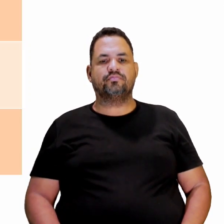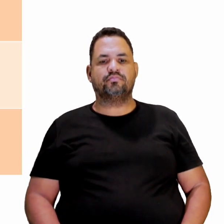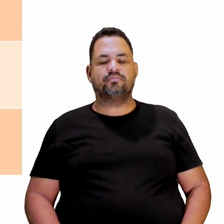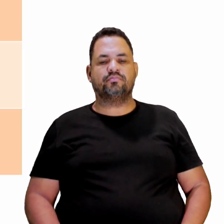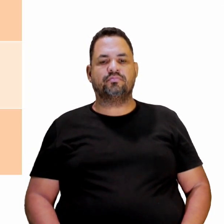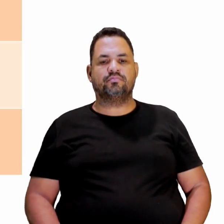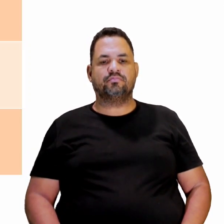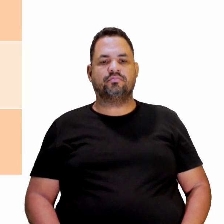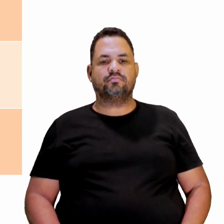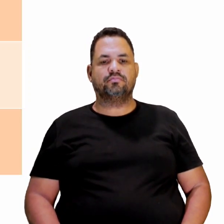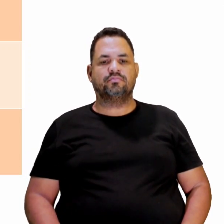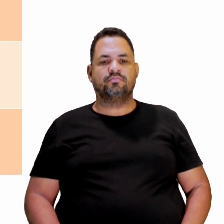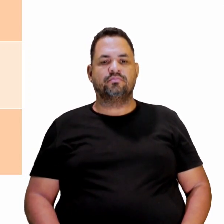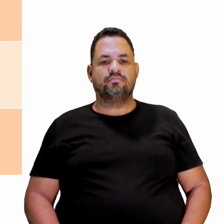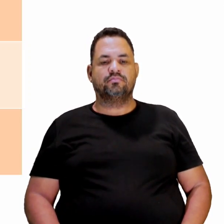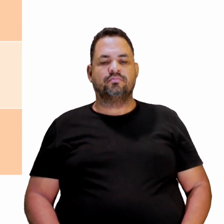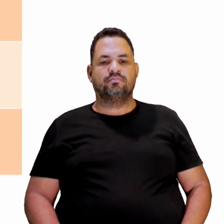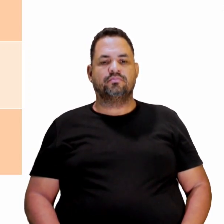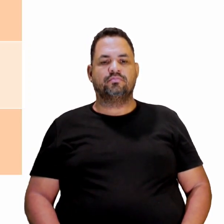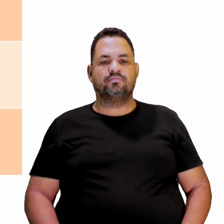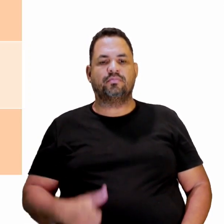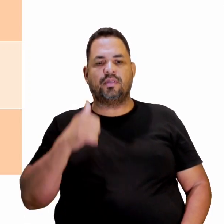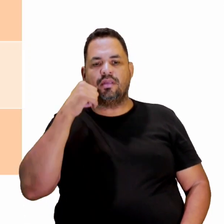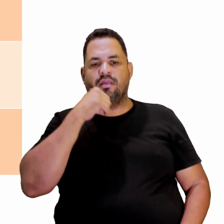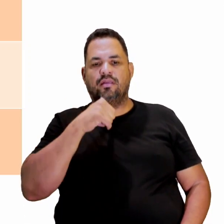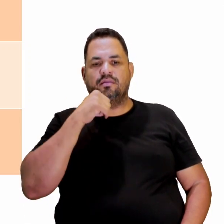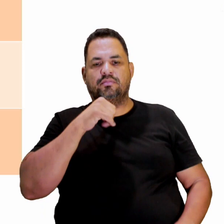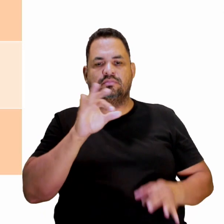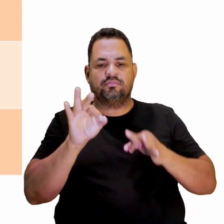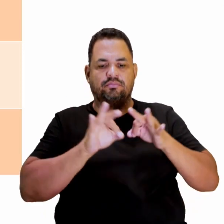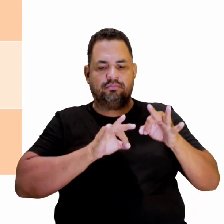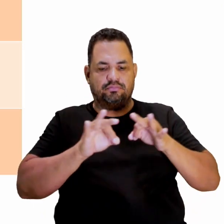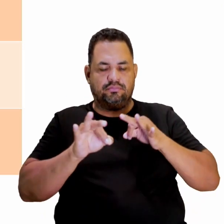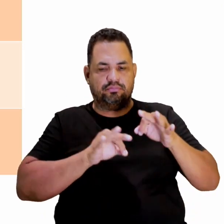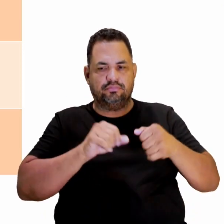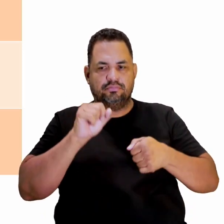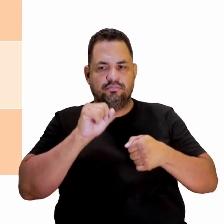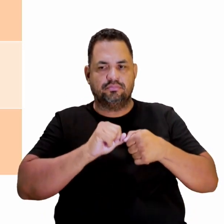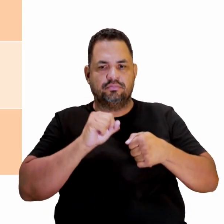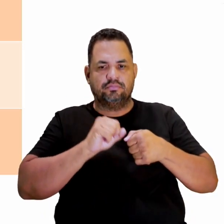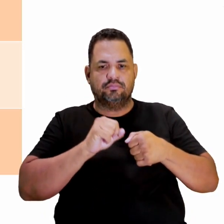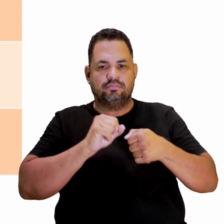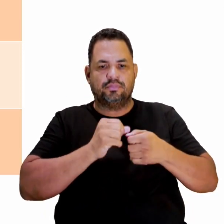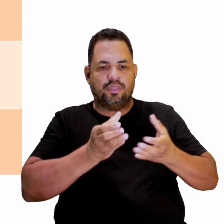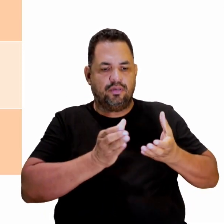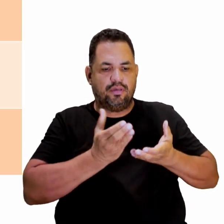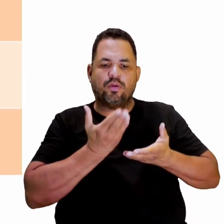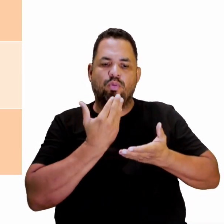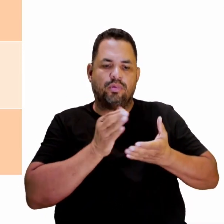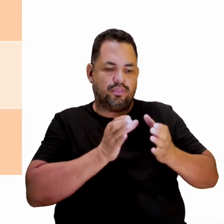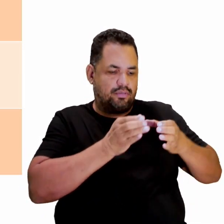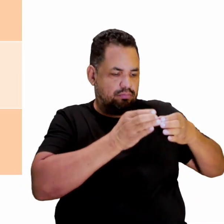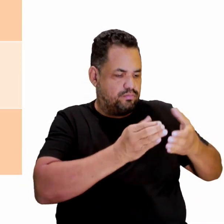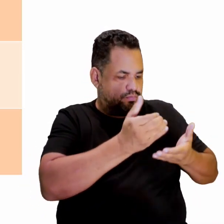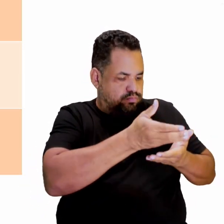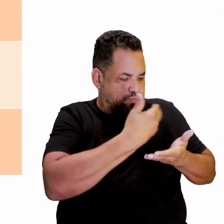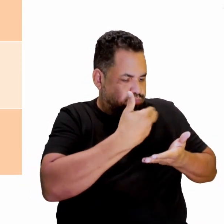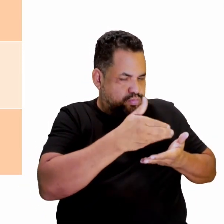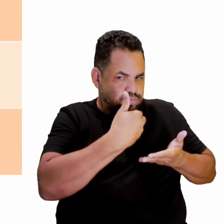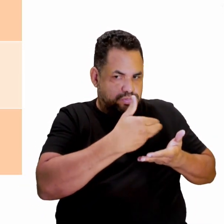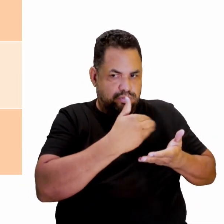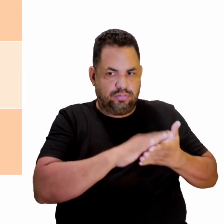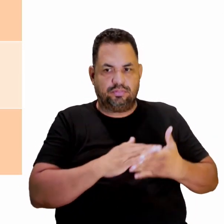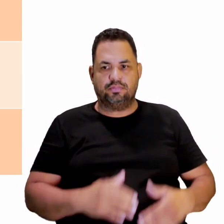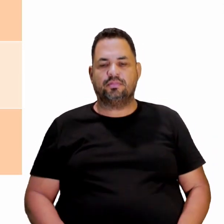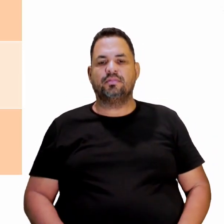a take-out box. Ela preparará uma marmitinha, né? Esse take-out box seria essa